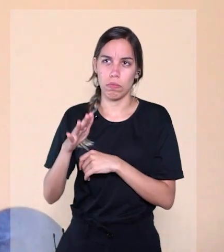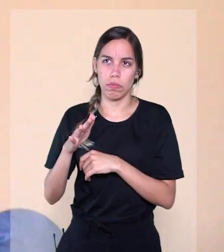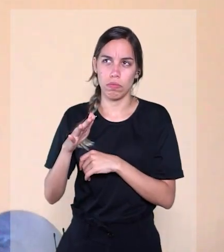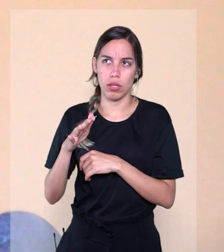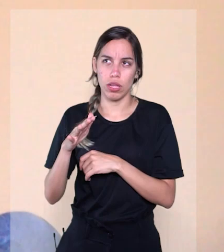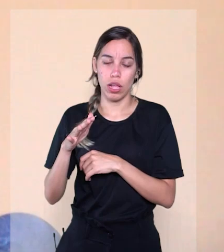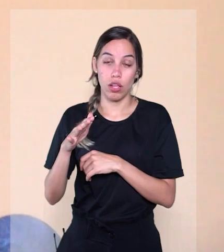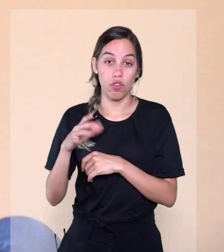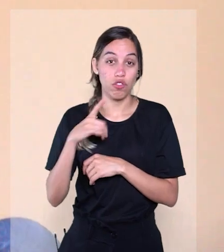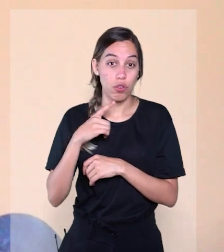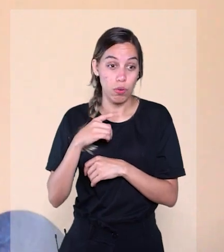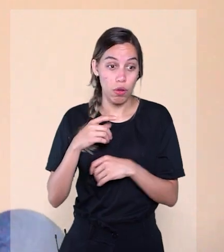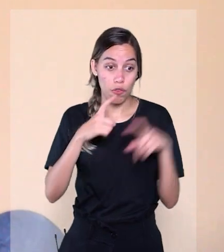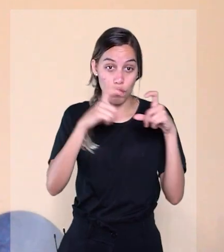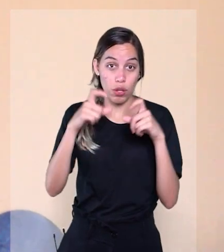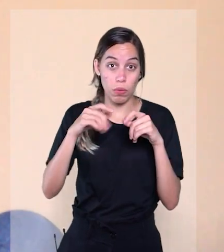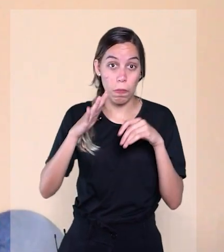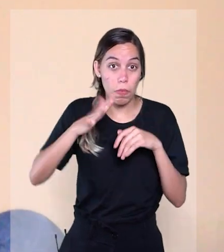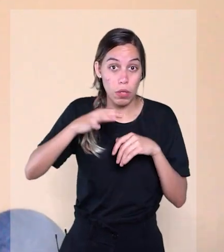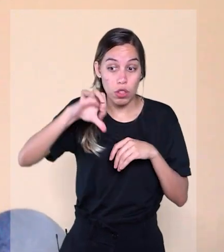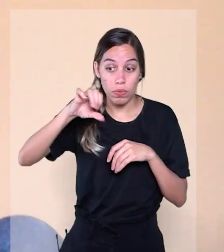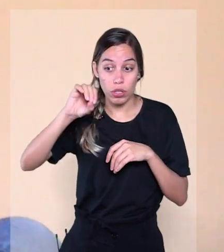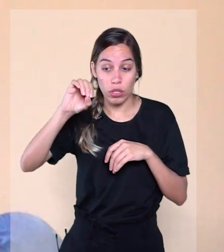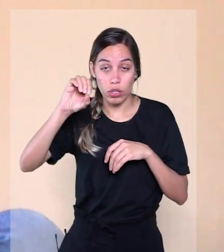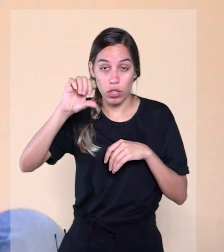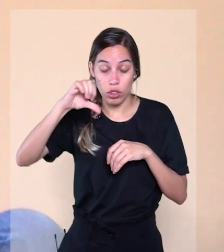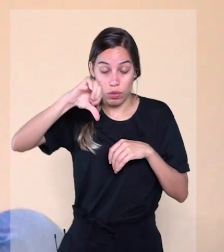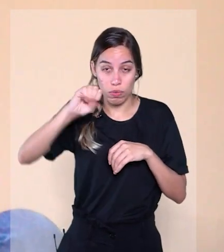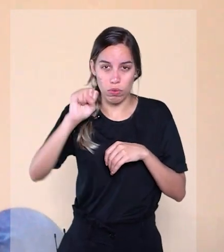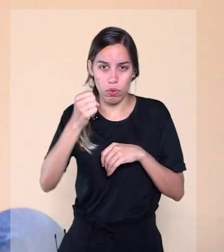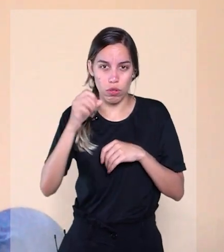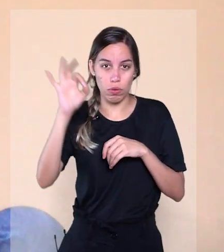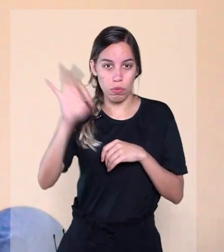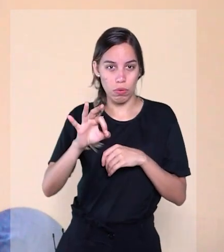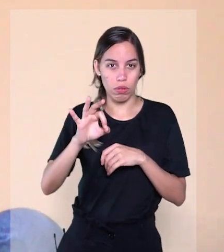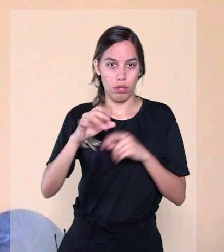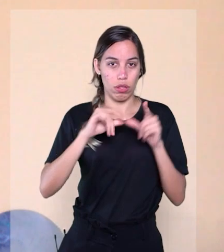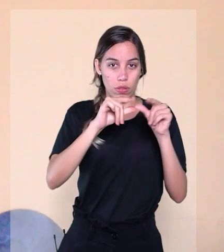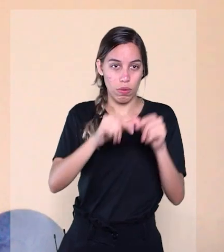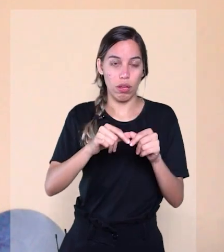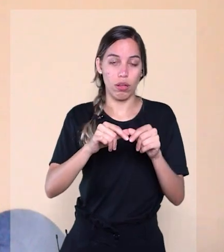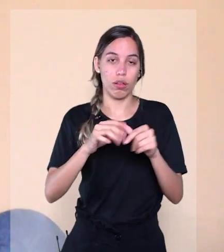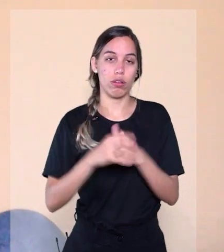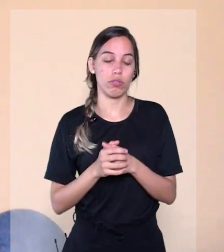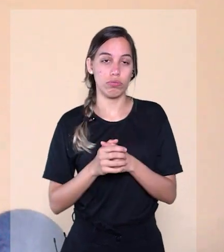98%. Eu só fiz uma foto pro livro,